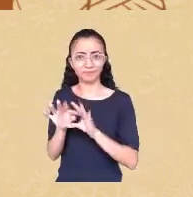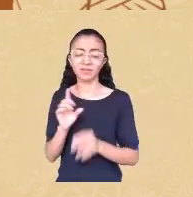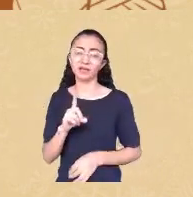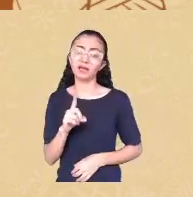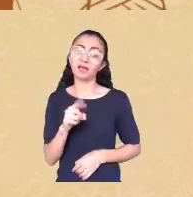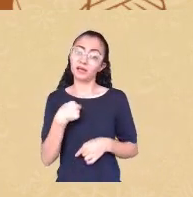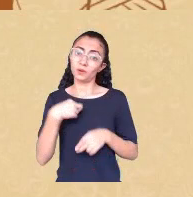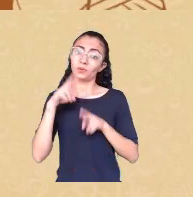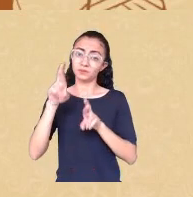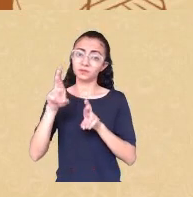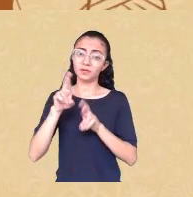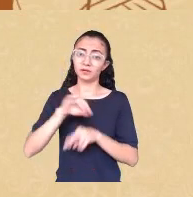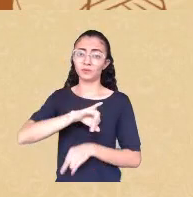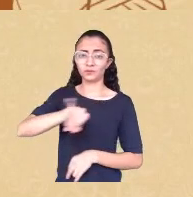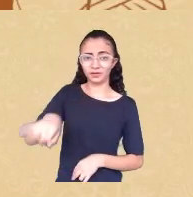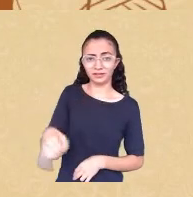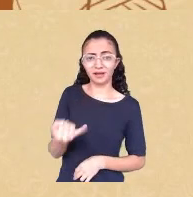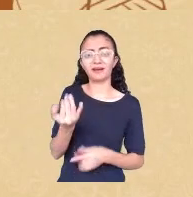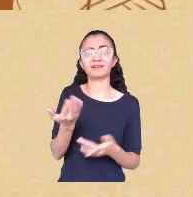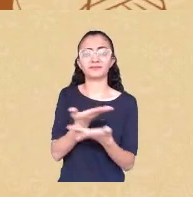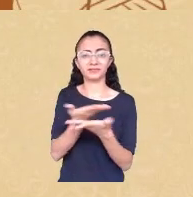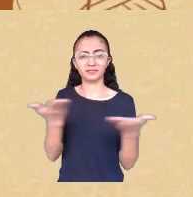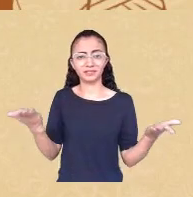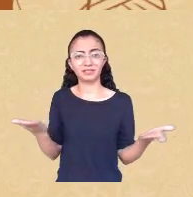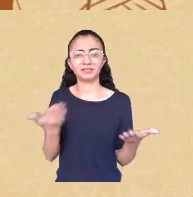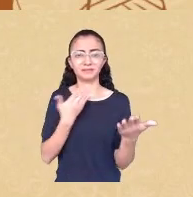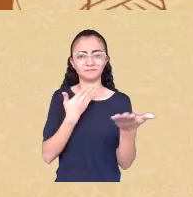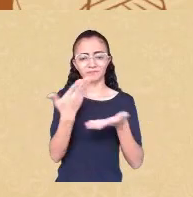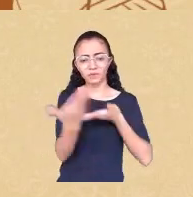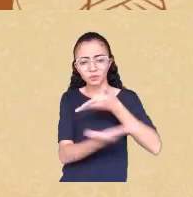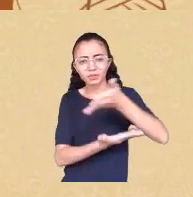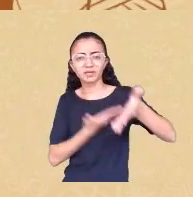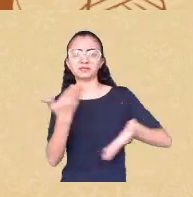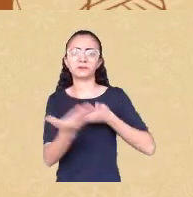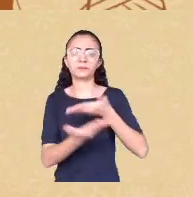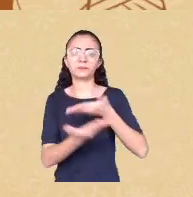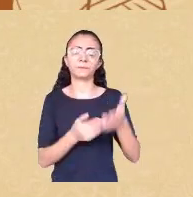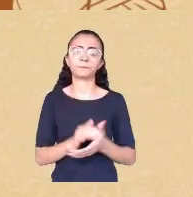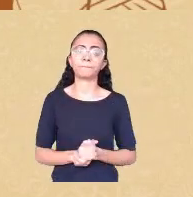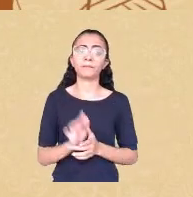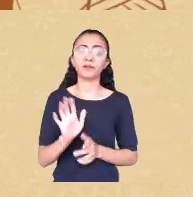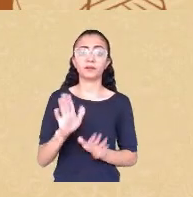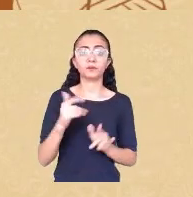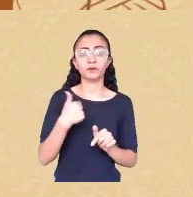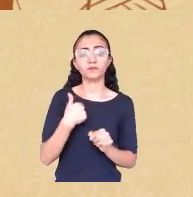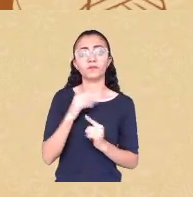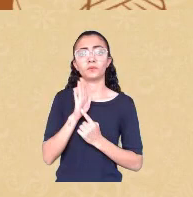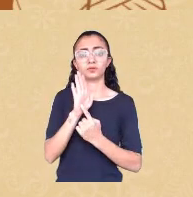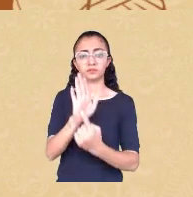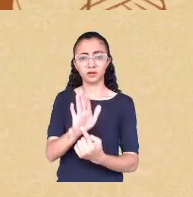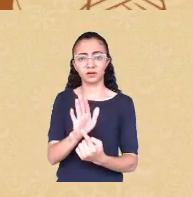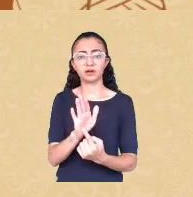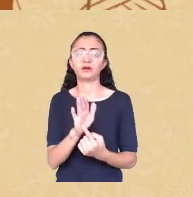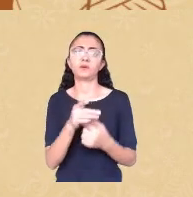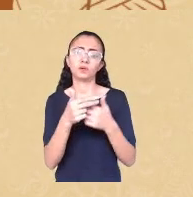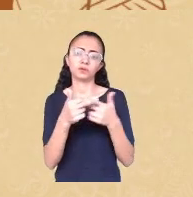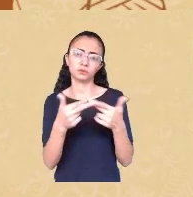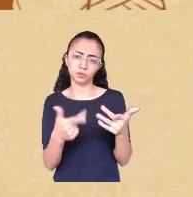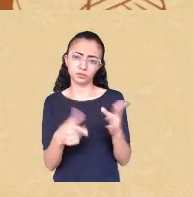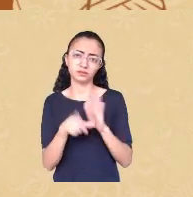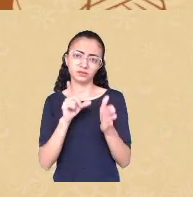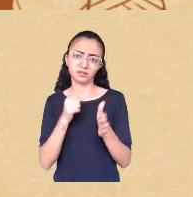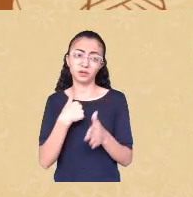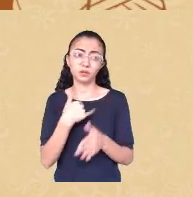esse momento de interação. Eu vou trazer alguns elementos antes, porque eu até peço desculpas, como eu não acompanhei as outras formações,